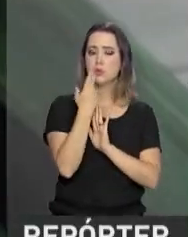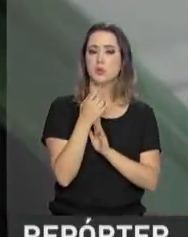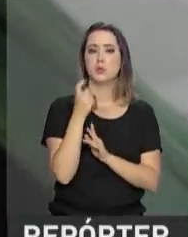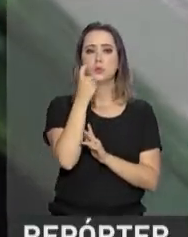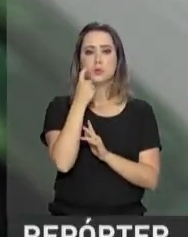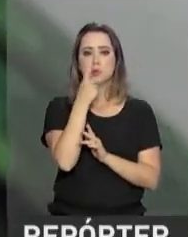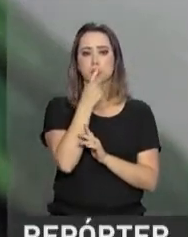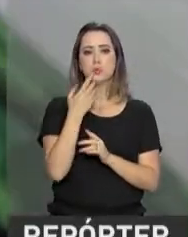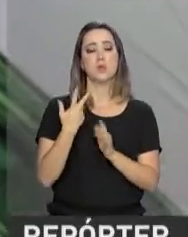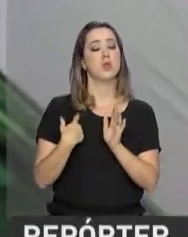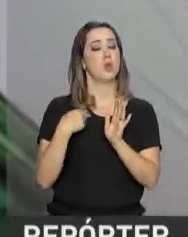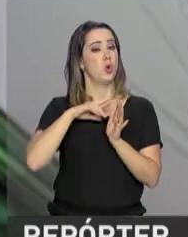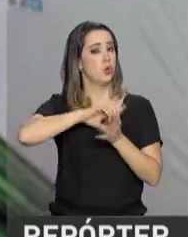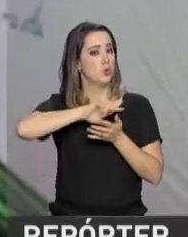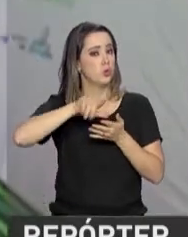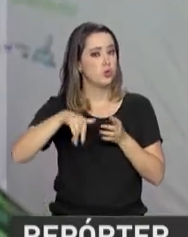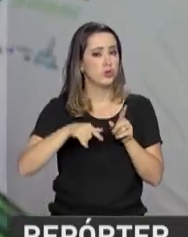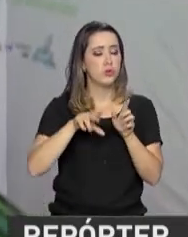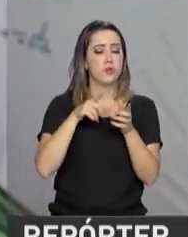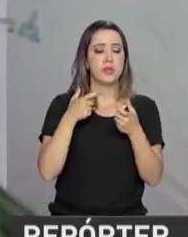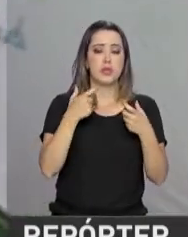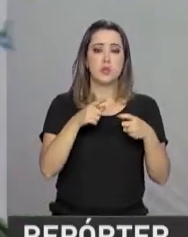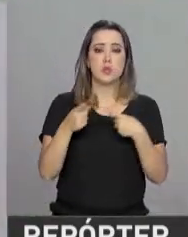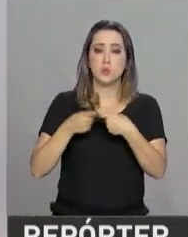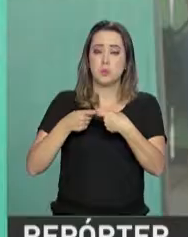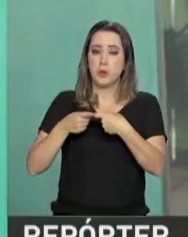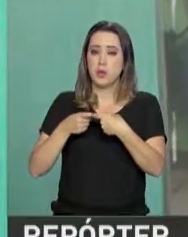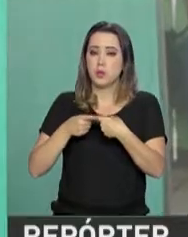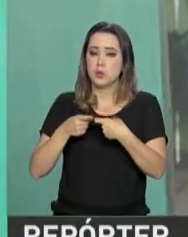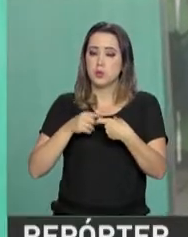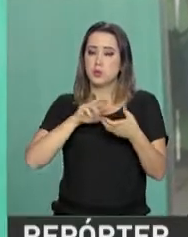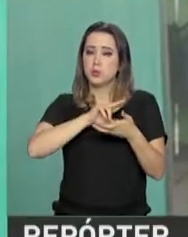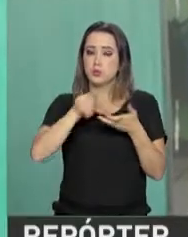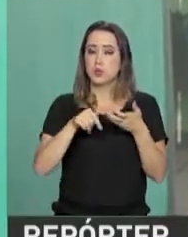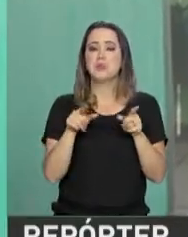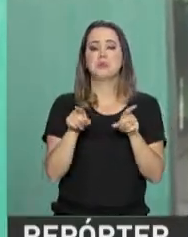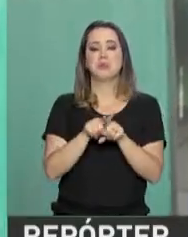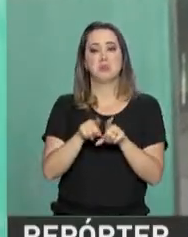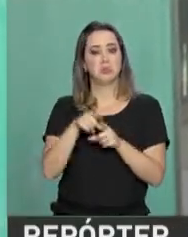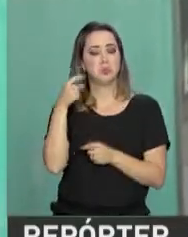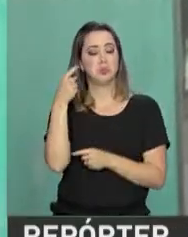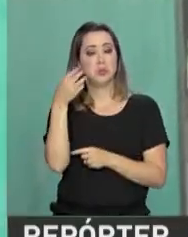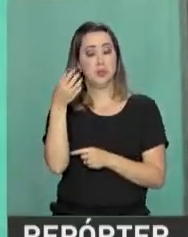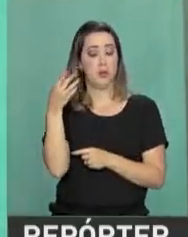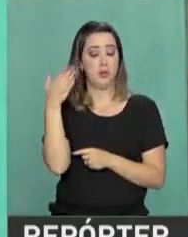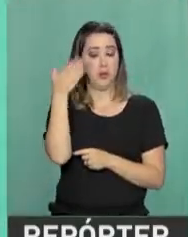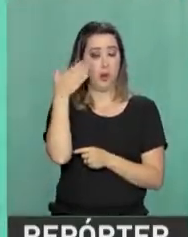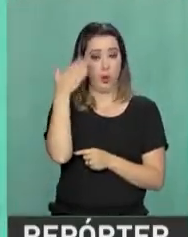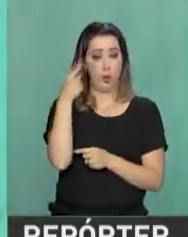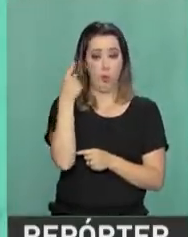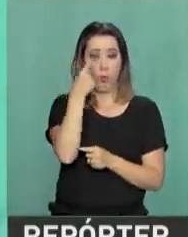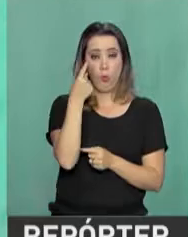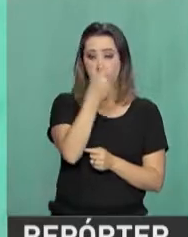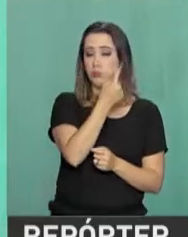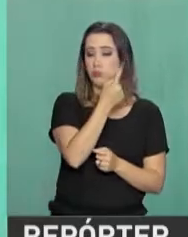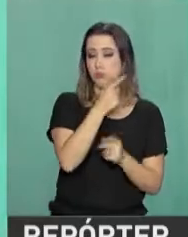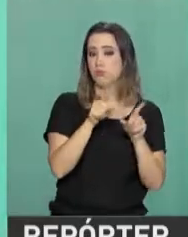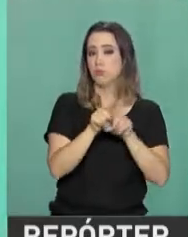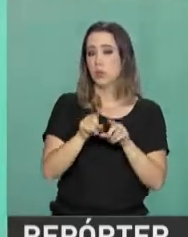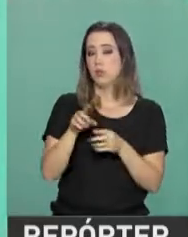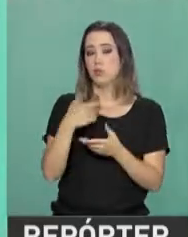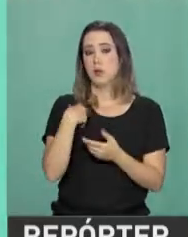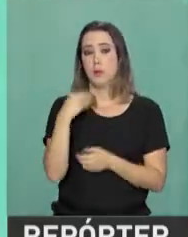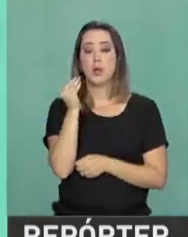procedimentos odontológicos, ginecológicos, pediátricos e oftalmológicos nessas regiões. Também haverá a realização de